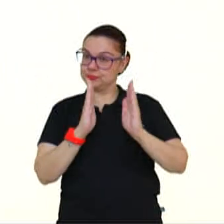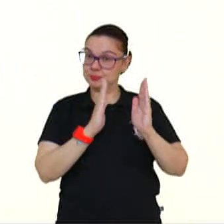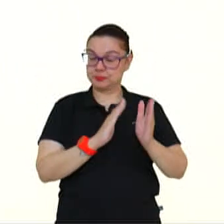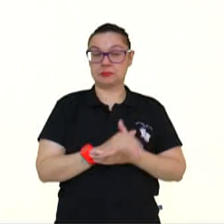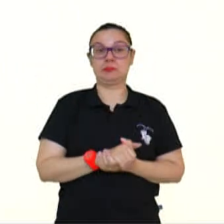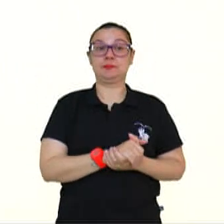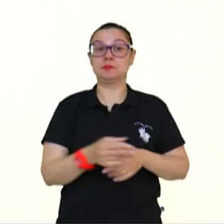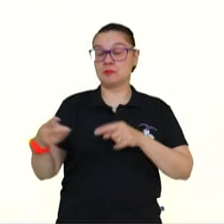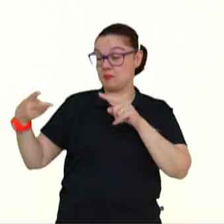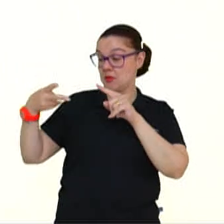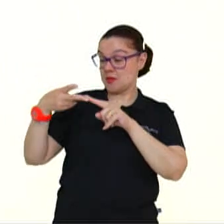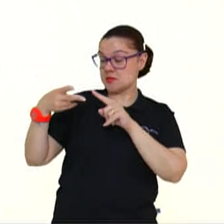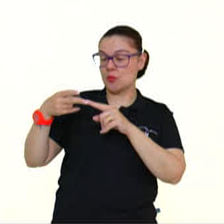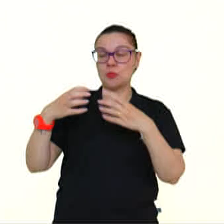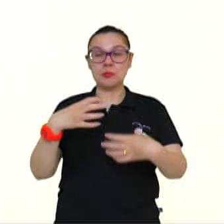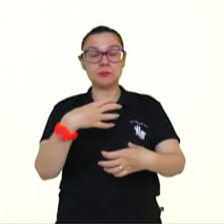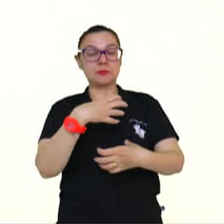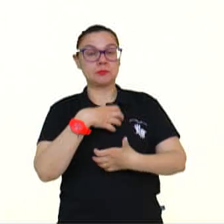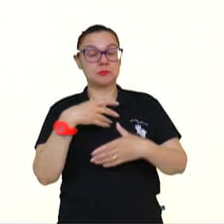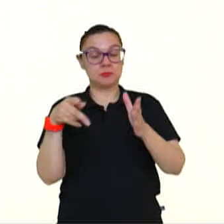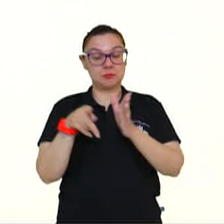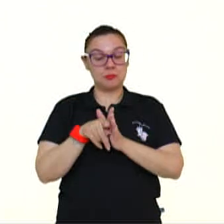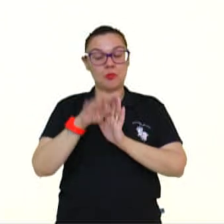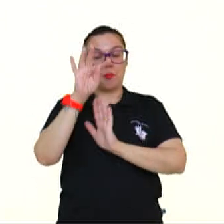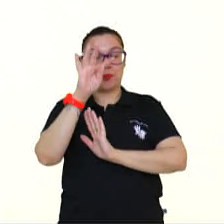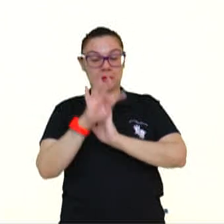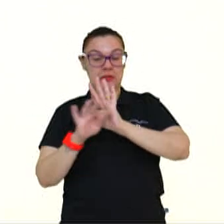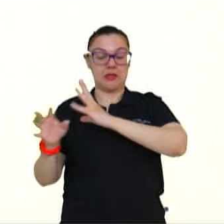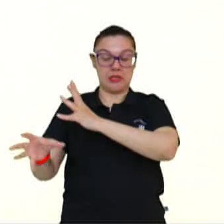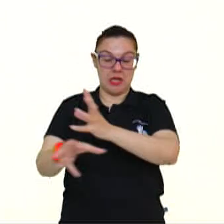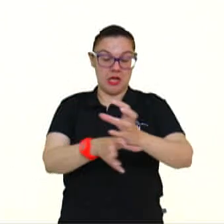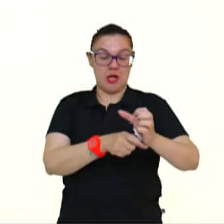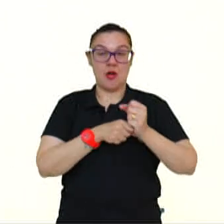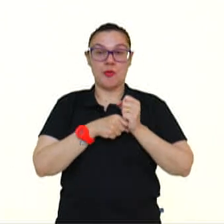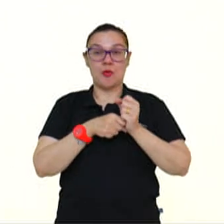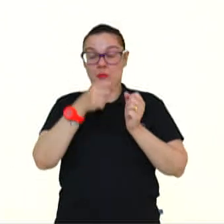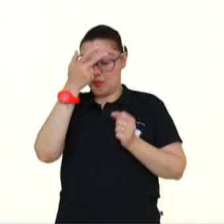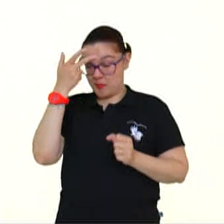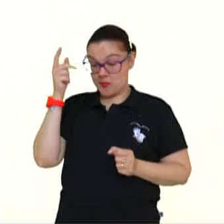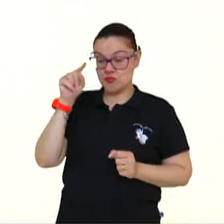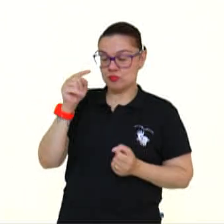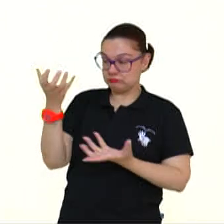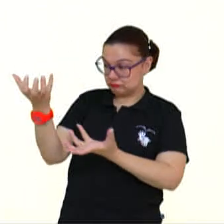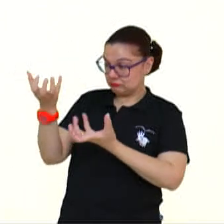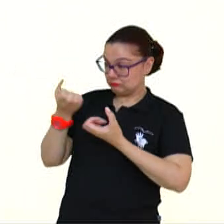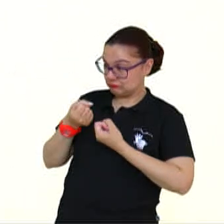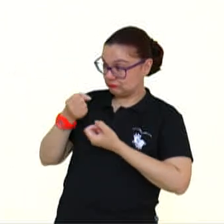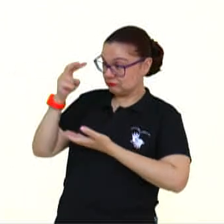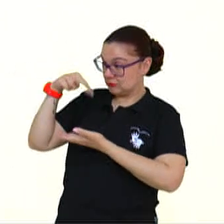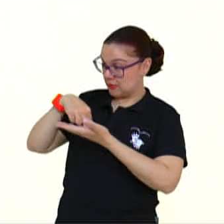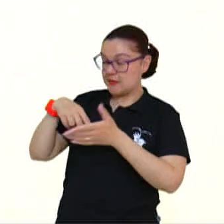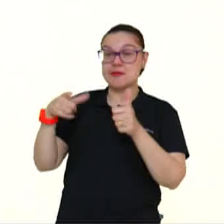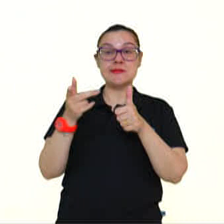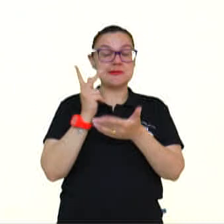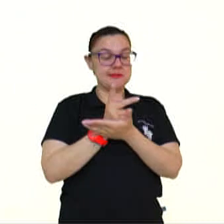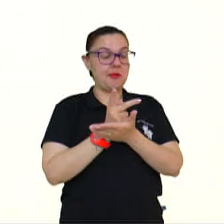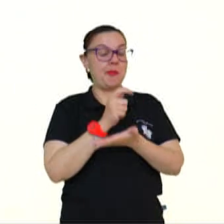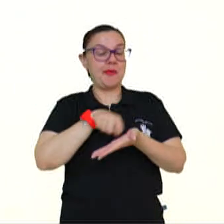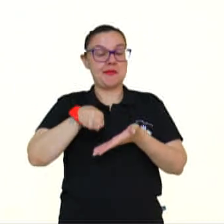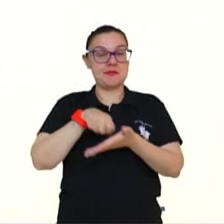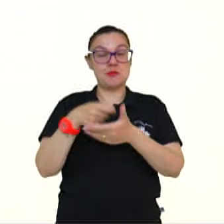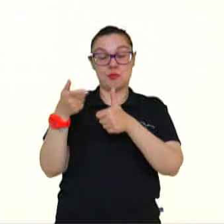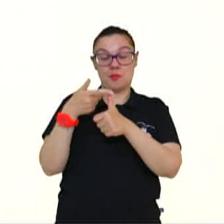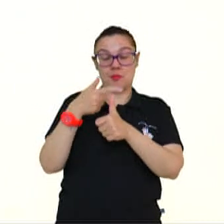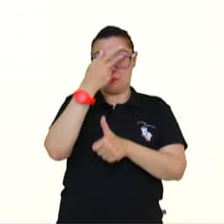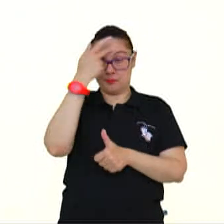acham? Tipo de texto que se caracteriza por envolver um remetente e um destinatário, geralmente é escrito em primeira pessoa. O